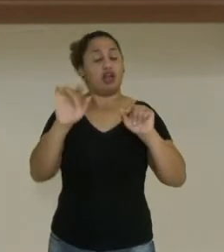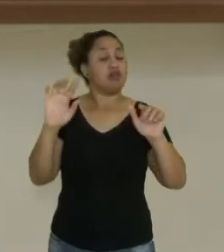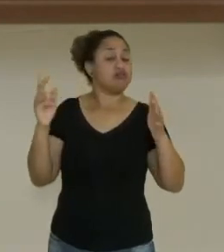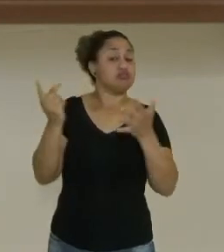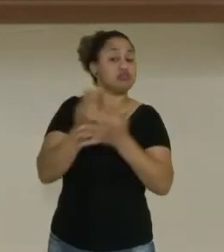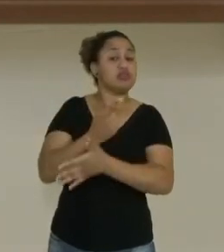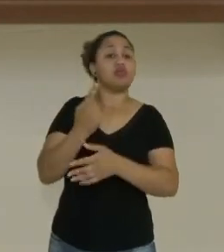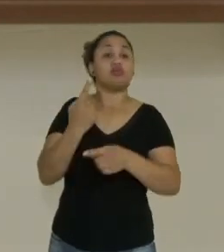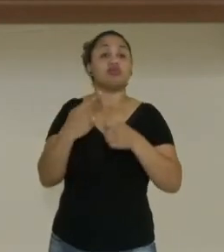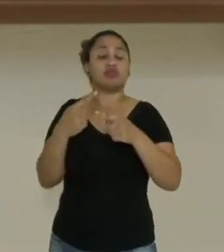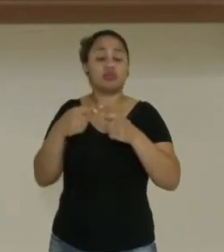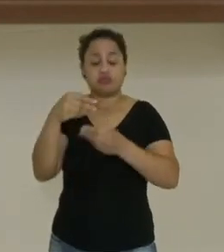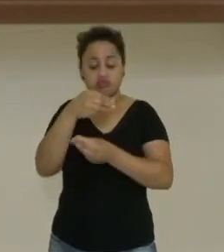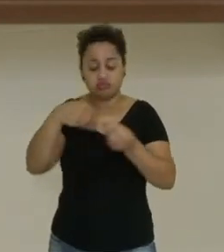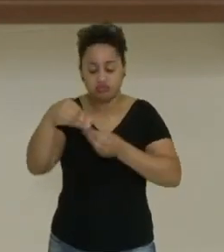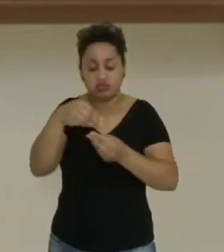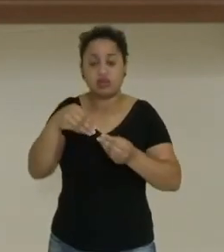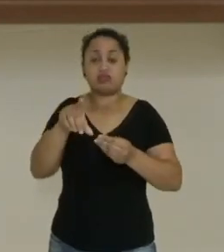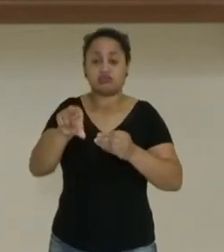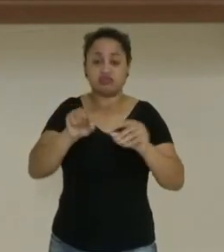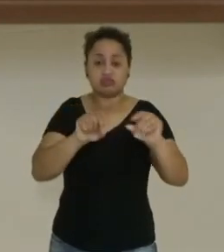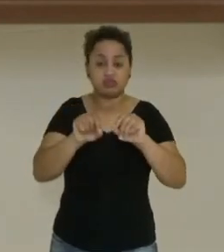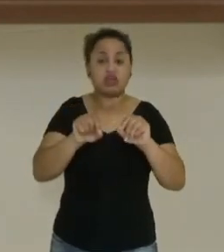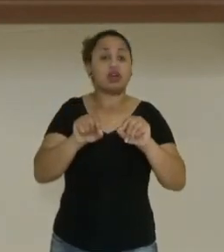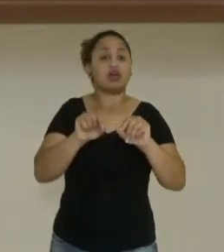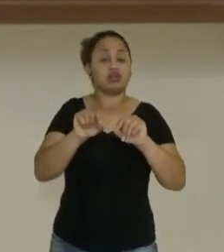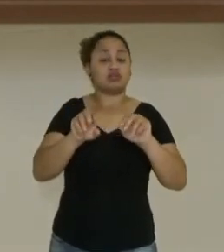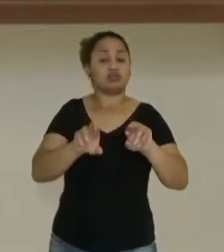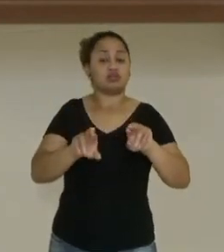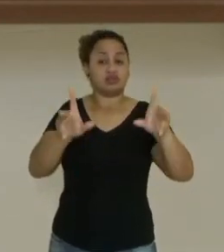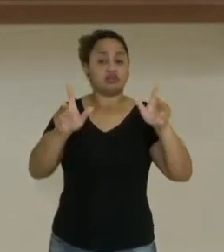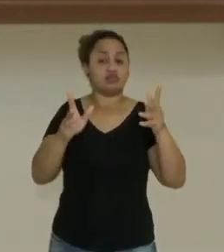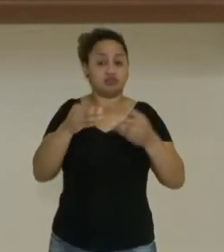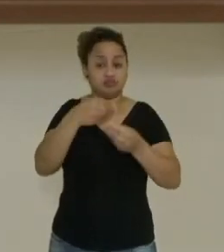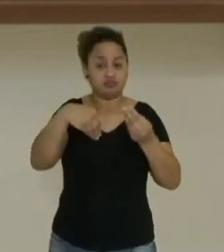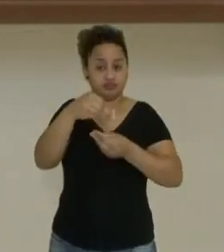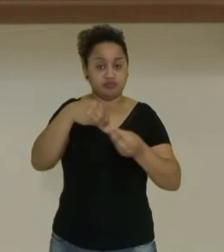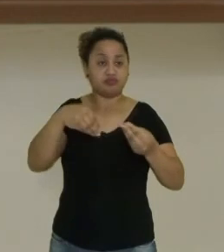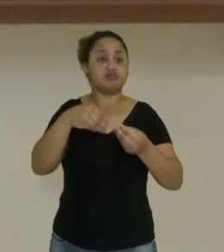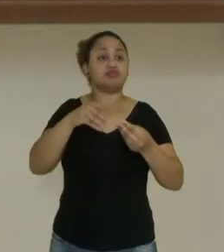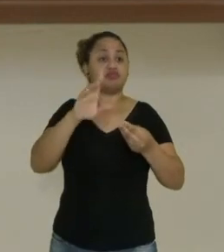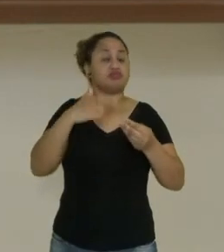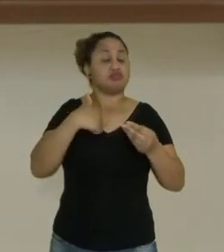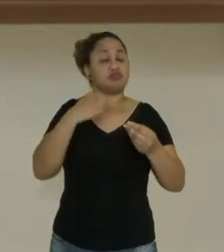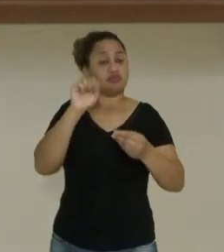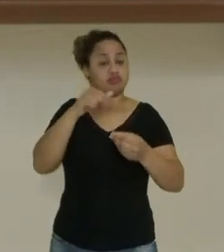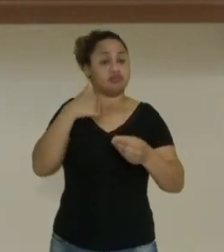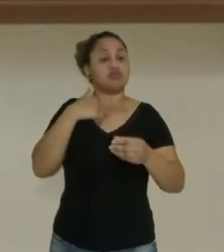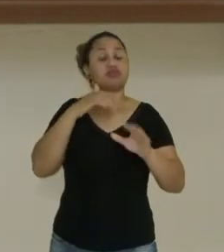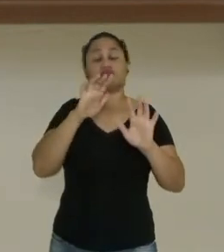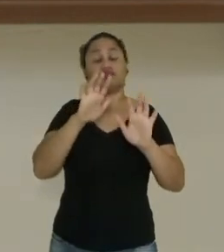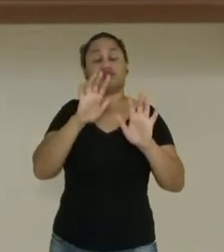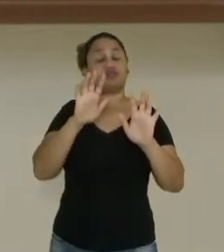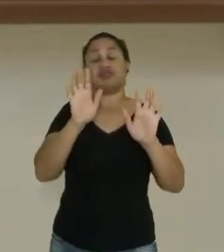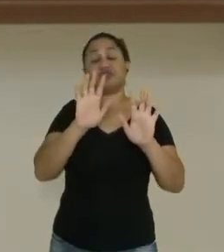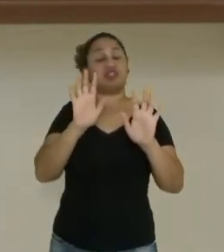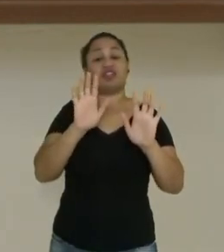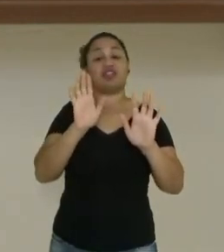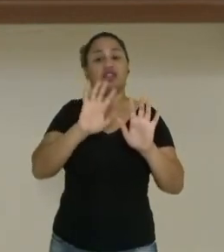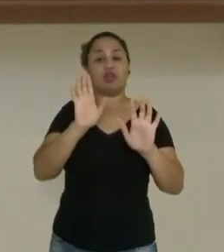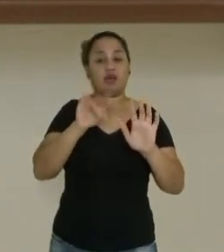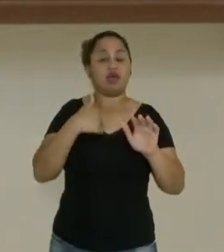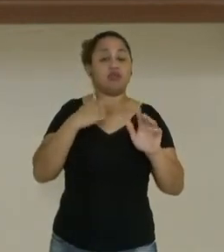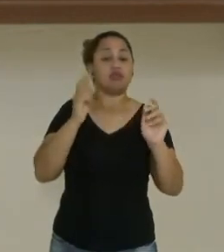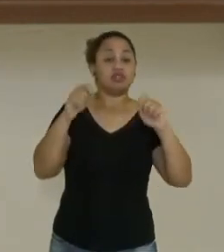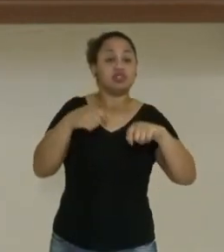fenômeno aleatório, porque cada monte são de cores diferentes. Então, é possível, aliás, não é possível